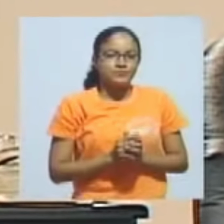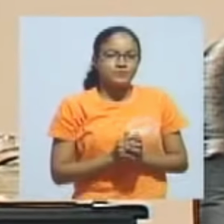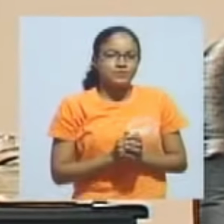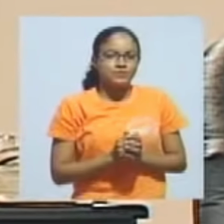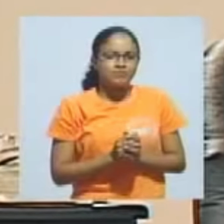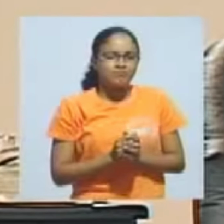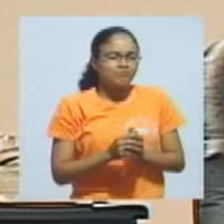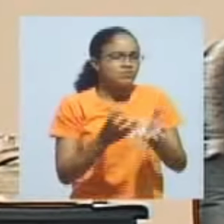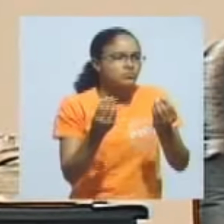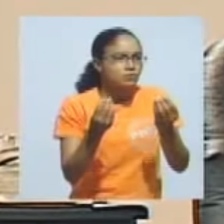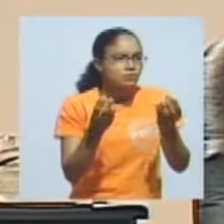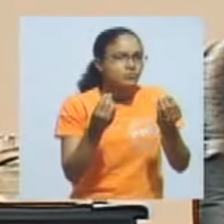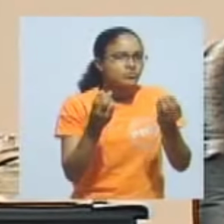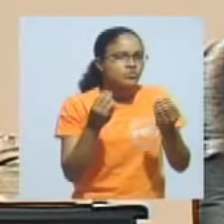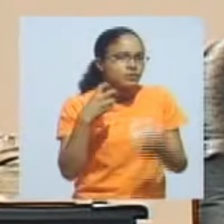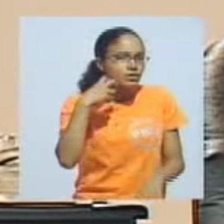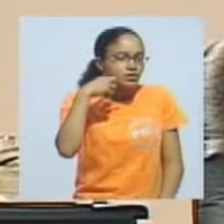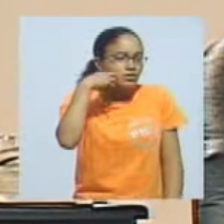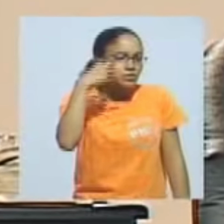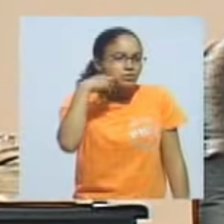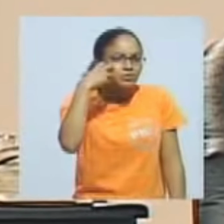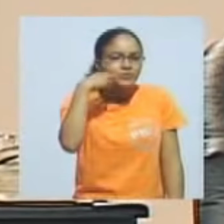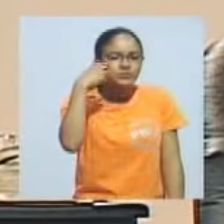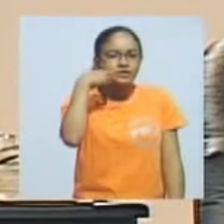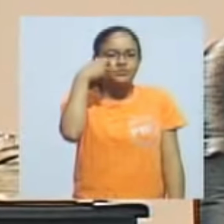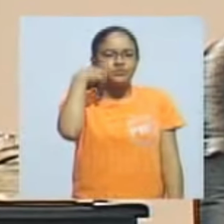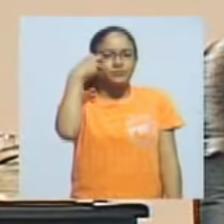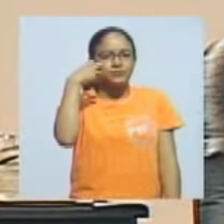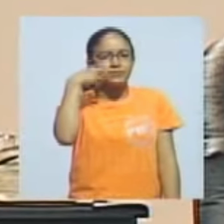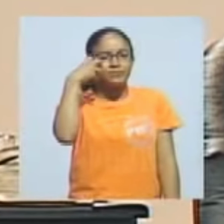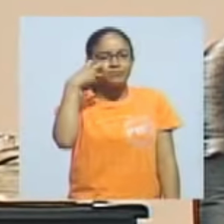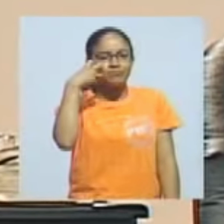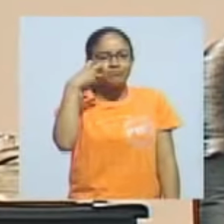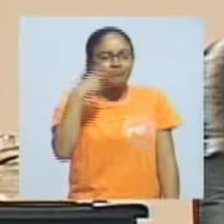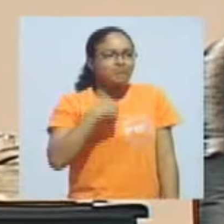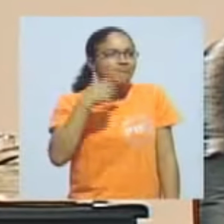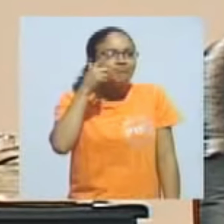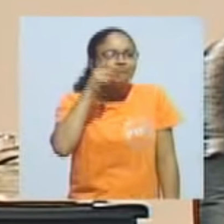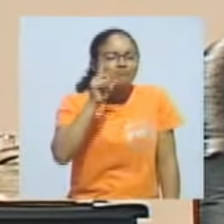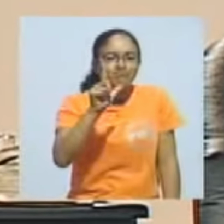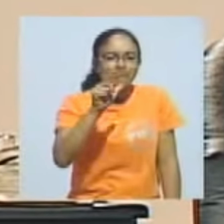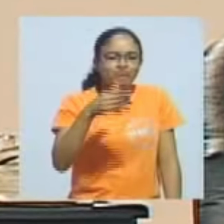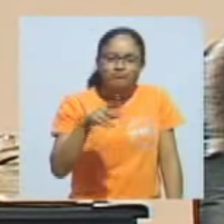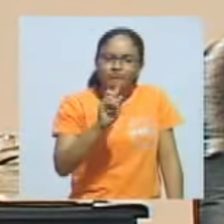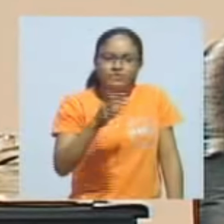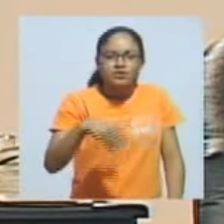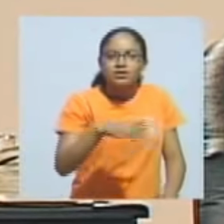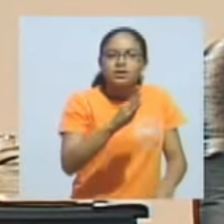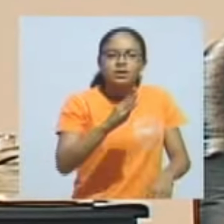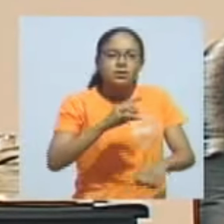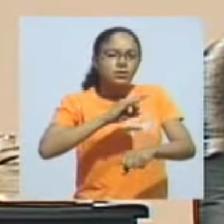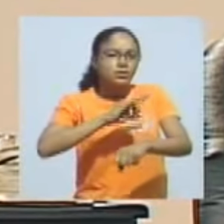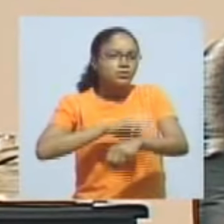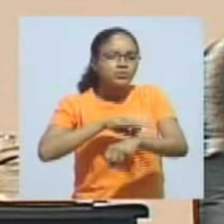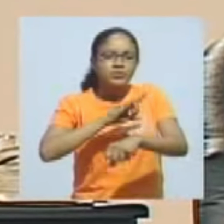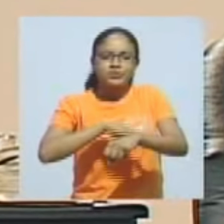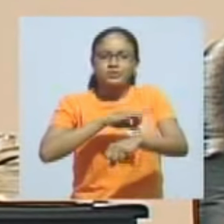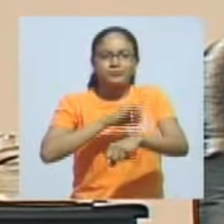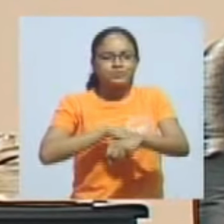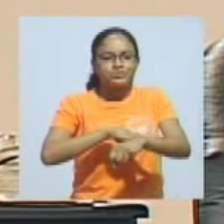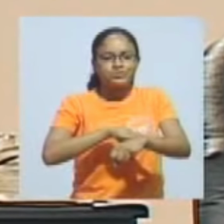Passei vergonha quando as minhas irmãs, que hoje também estão aqui, me limpavam. Mas passei mais vergonha ainda